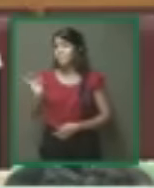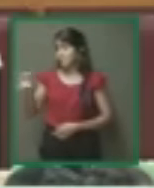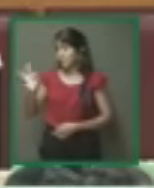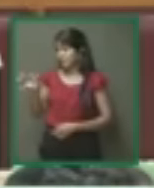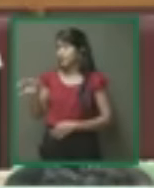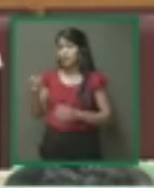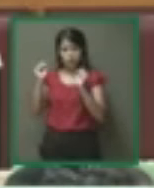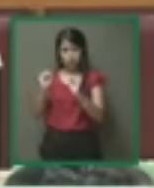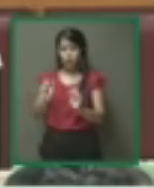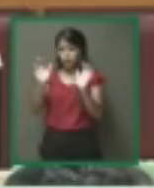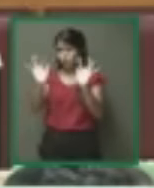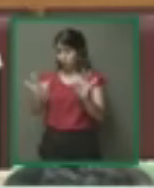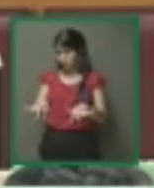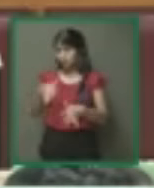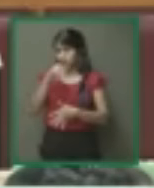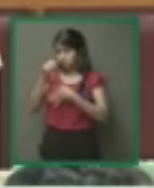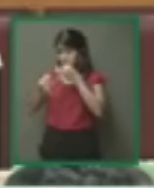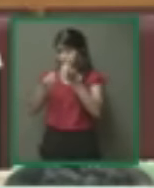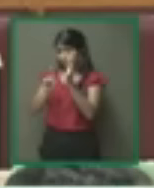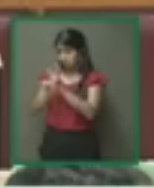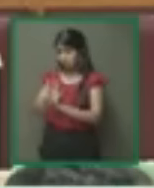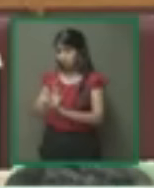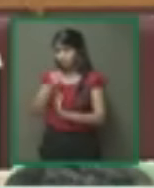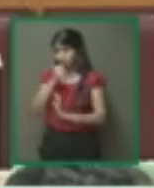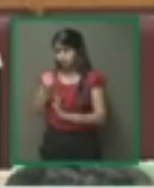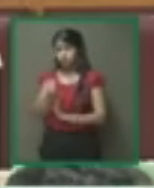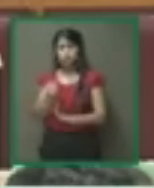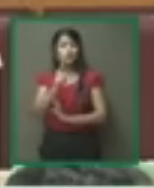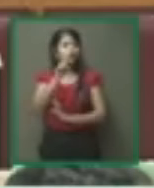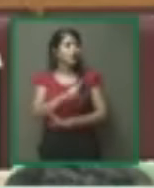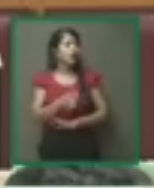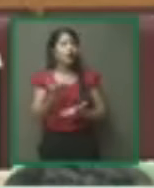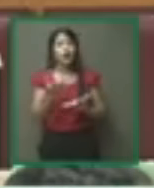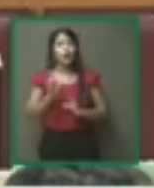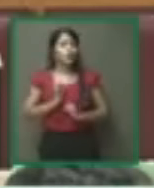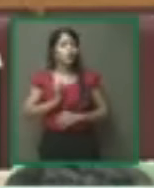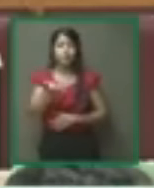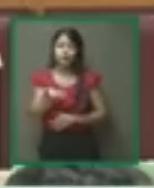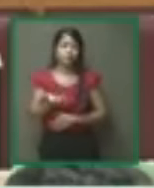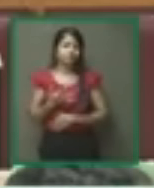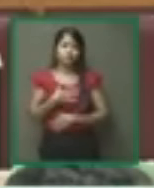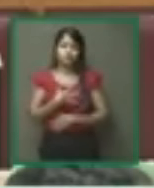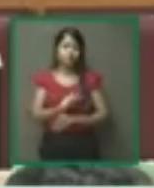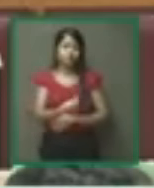Certo. Eu posso encerrar o seu interrogatório? É muito cruel, doutora. É muito cruel para os meus filhos.